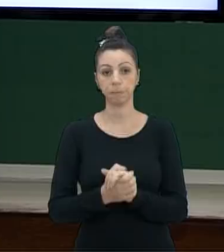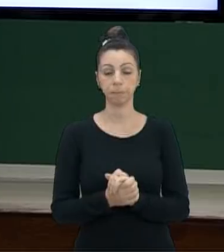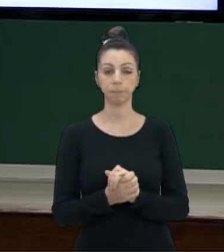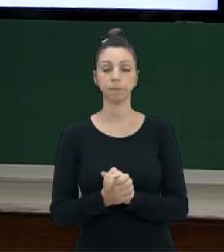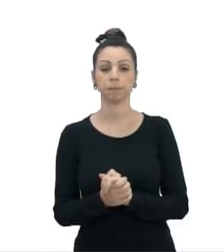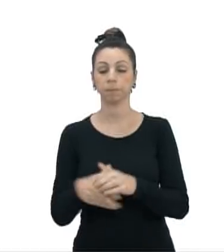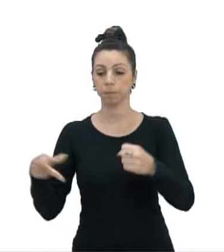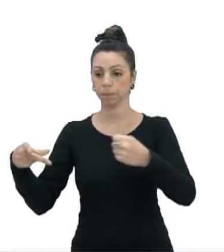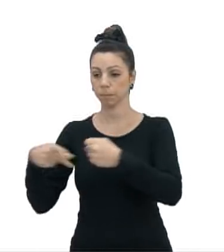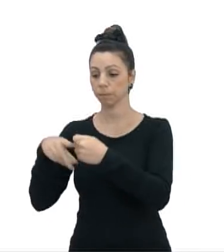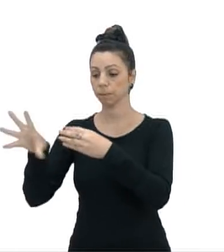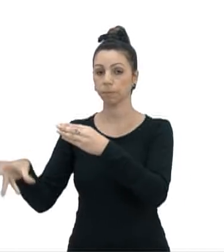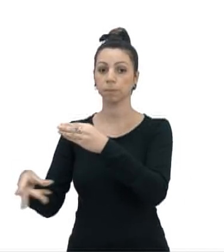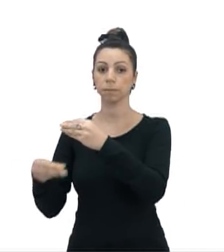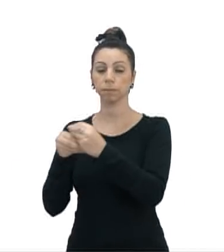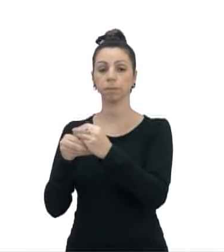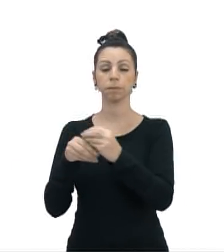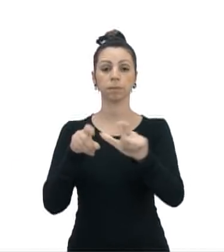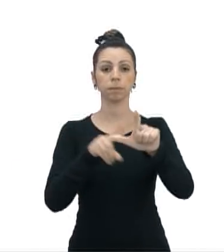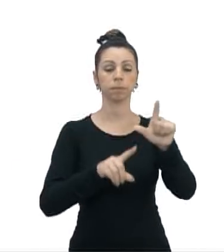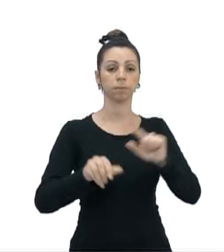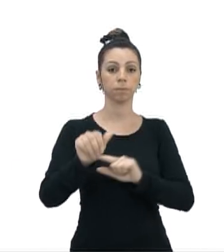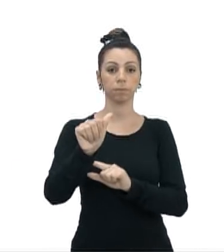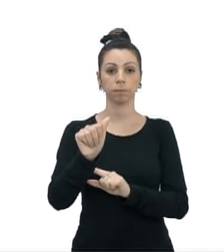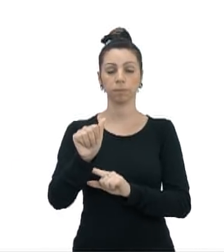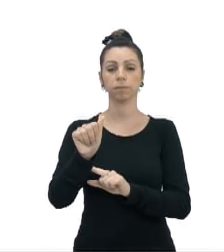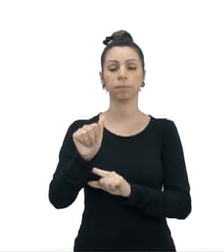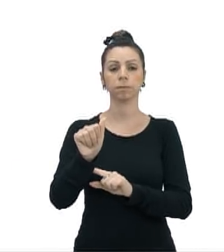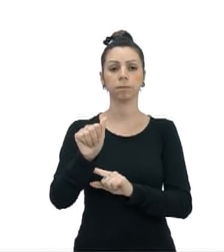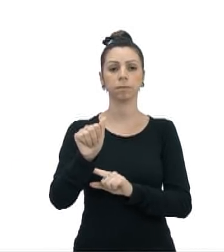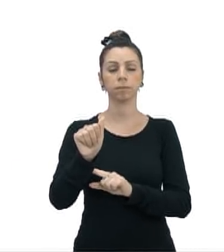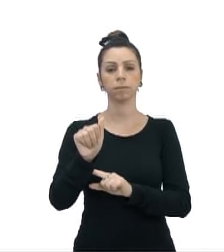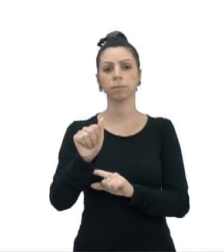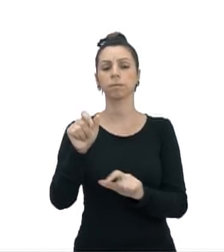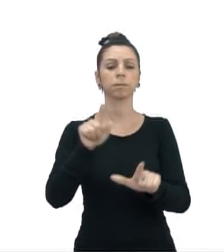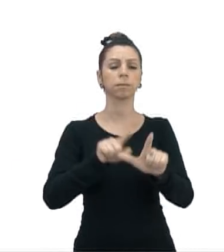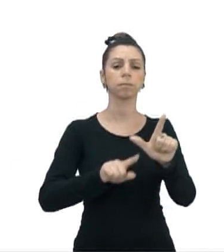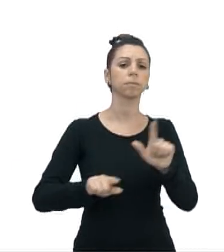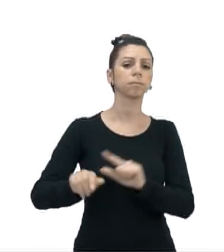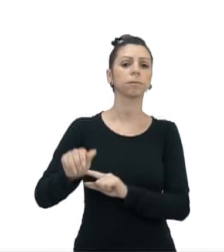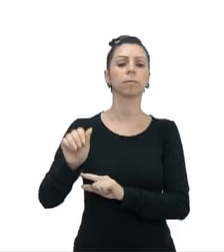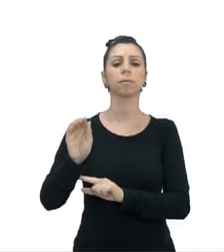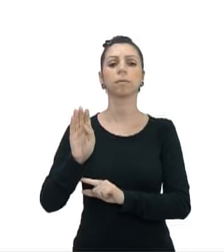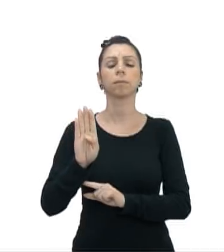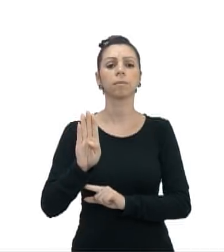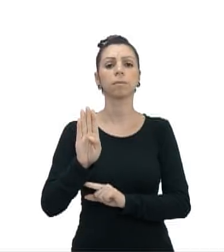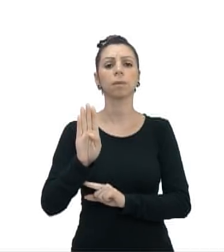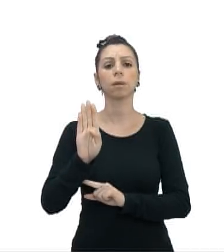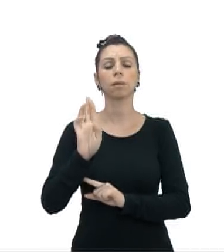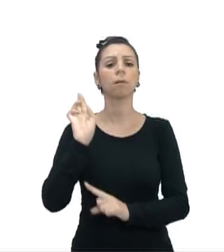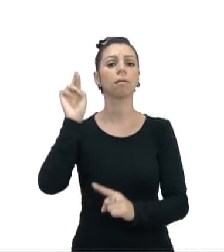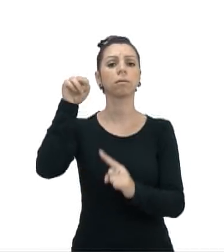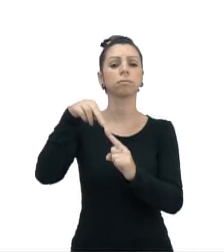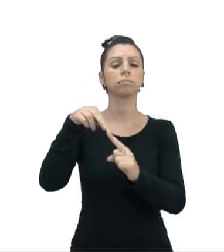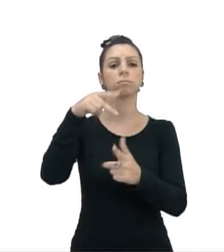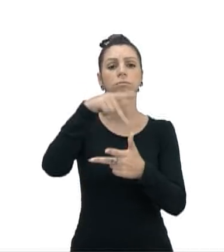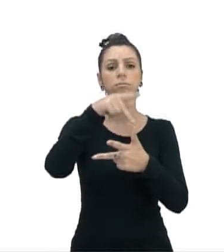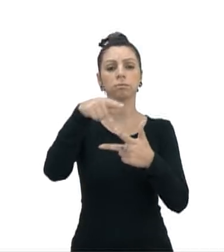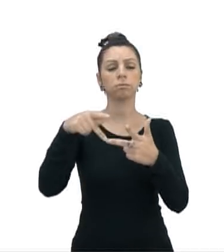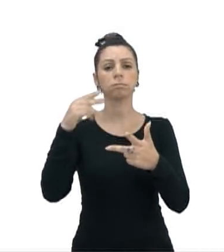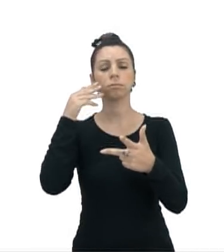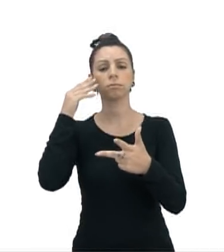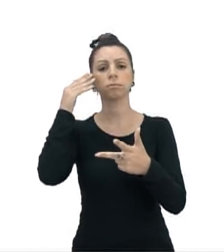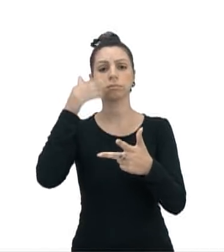pronome oblíquo foi utilizado? Letra A. E letra B? A que pessoa do discurso ele se refere? Então, nesse